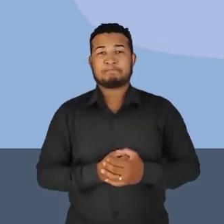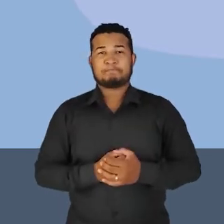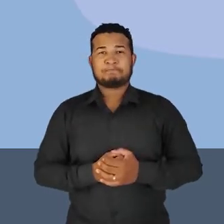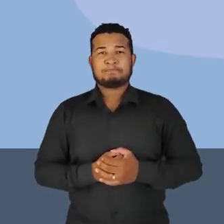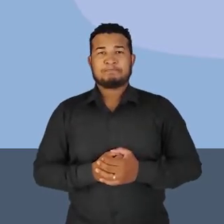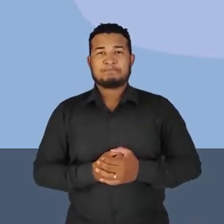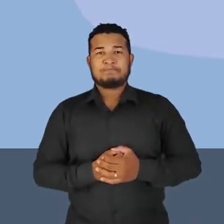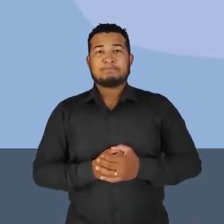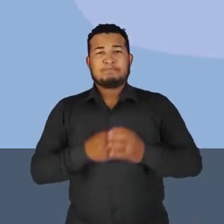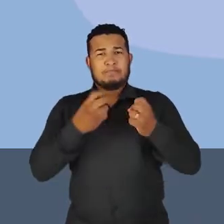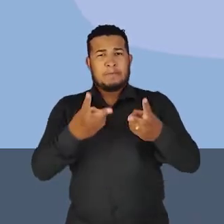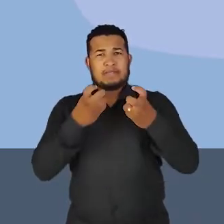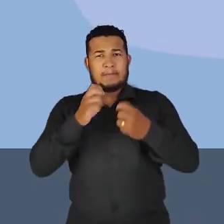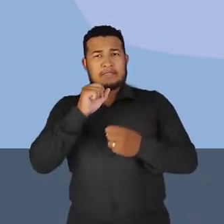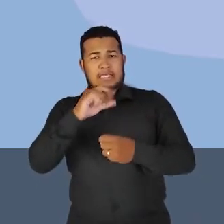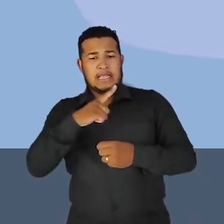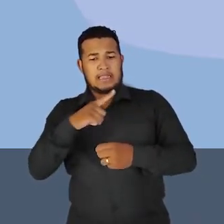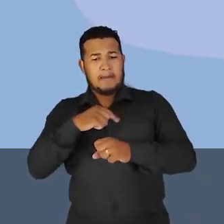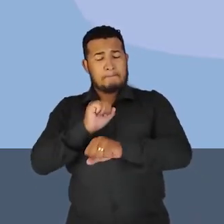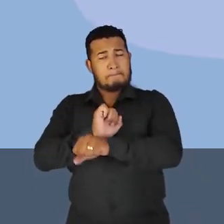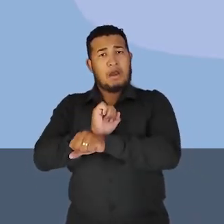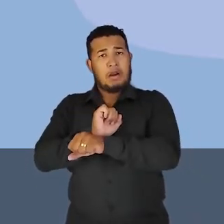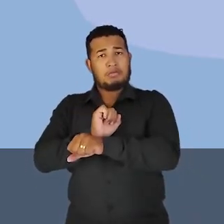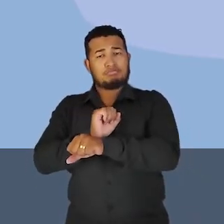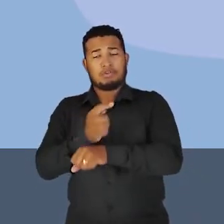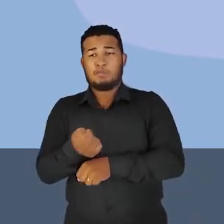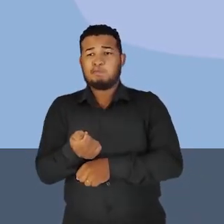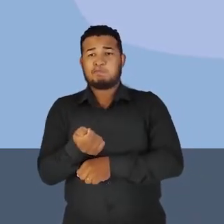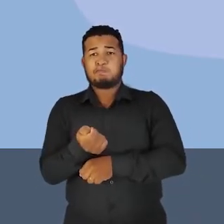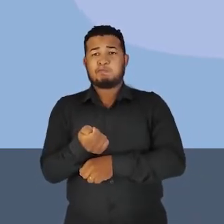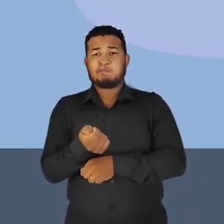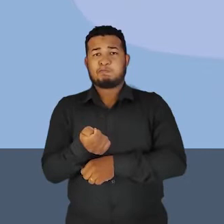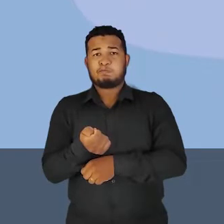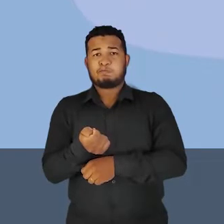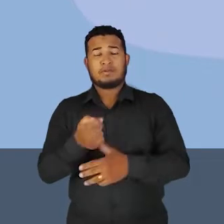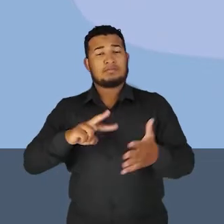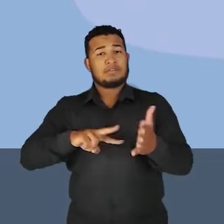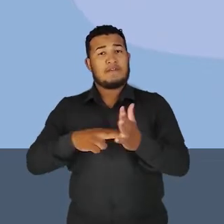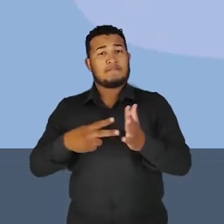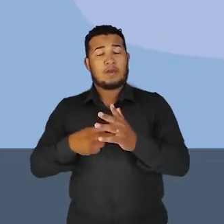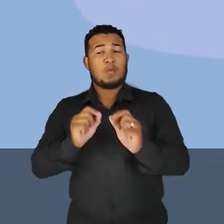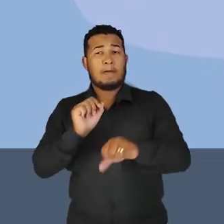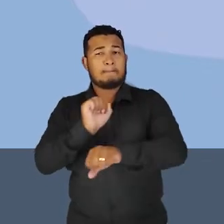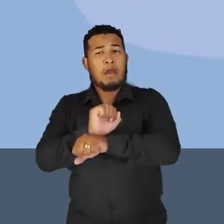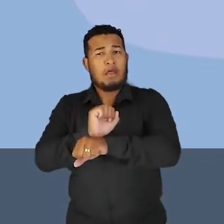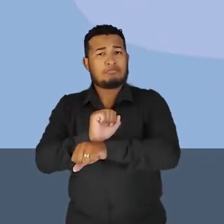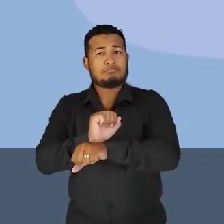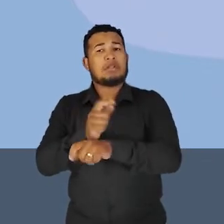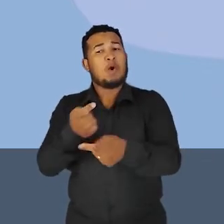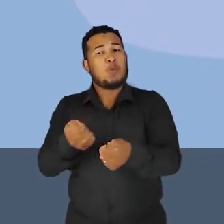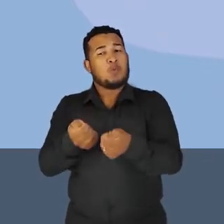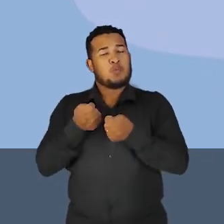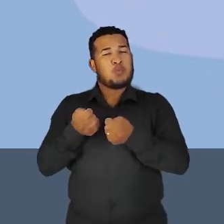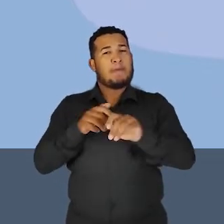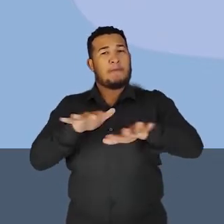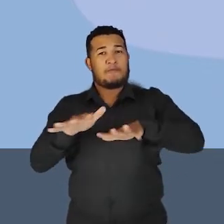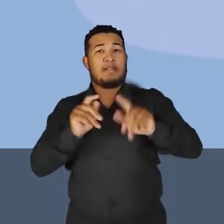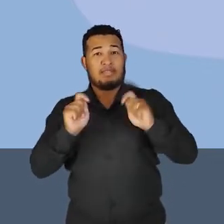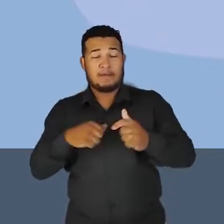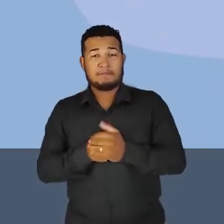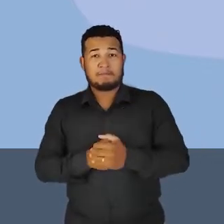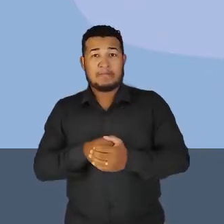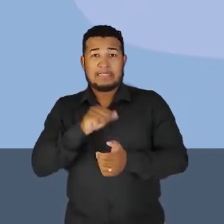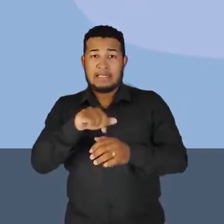Observe, se ele estiver em repouso, ele vai deixar esse estado de repouso. Se ele estiver andando em